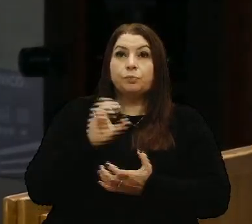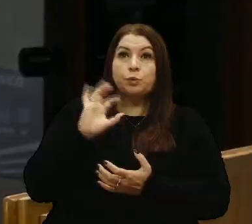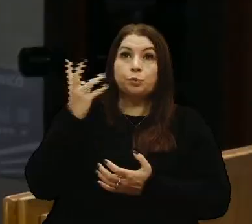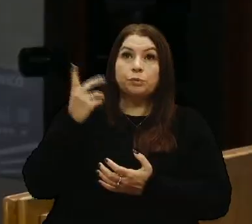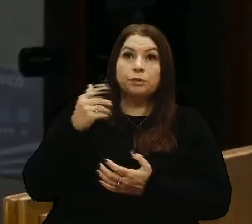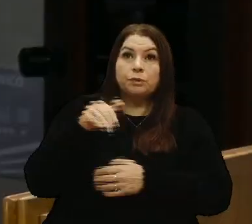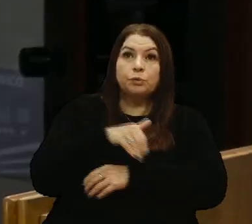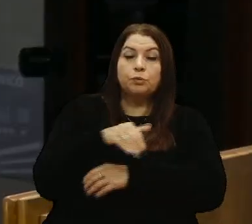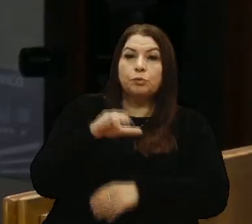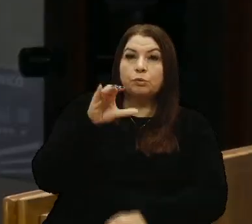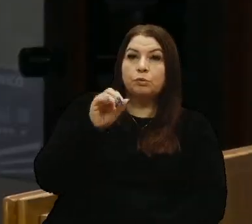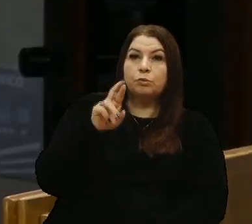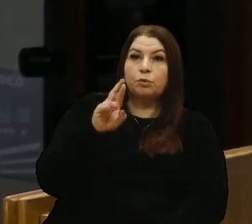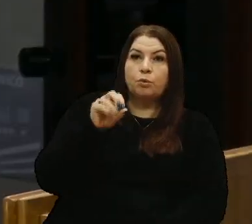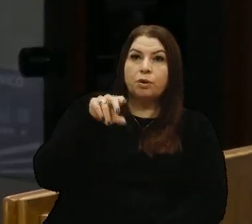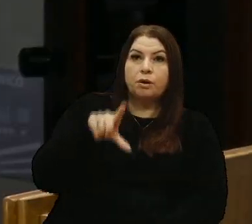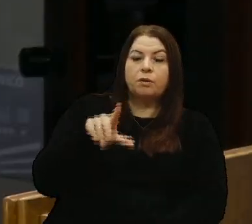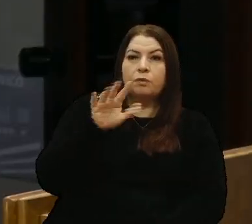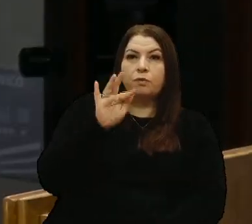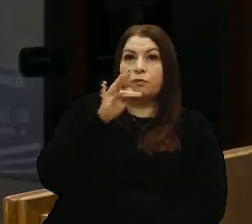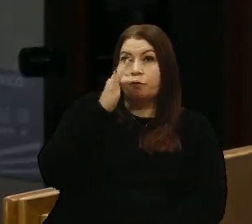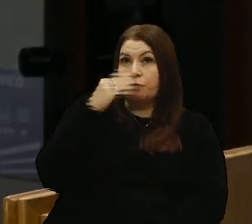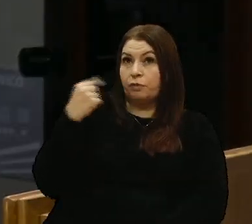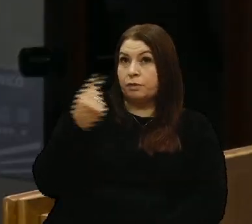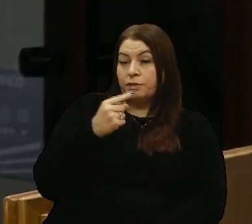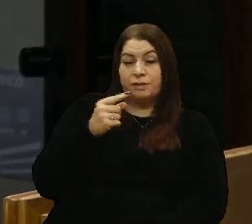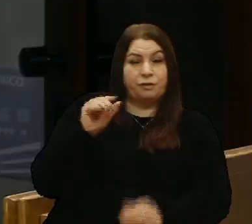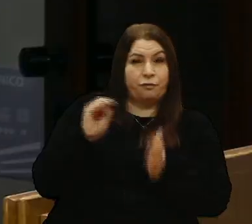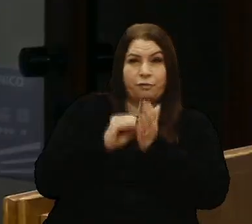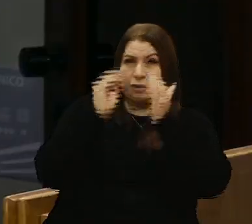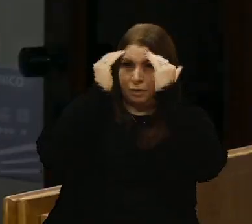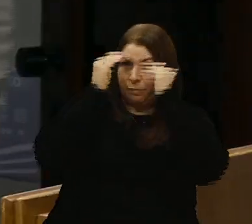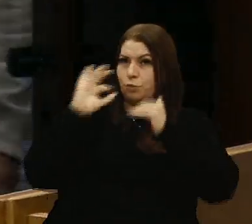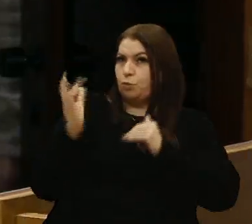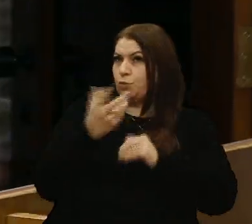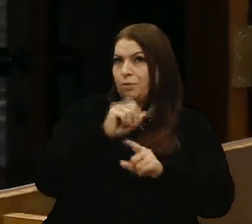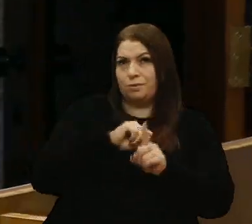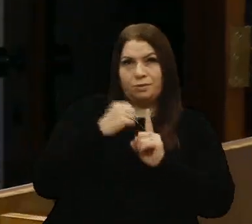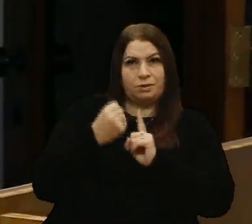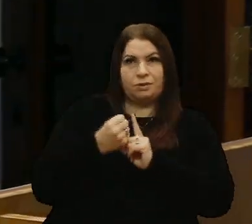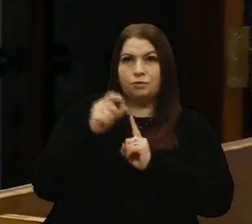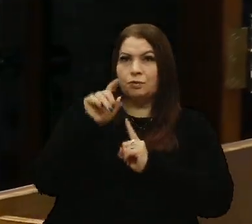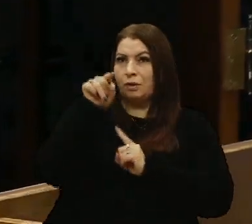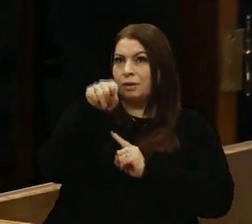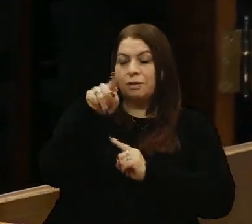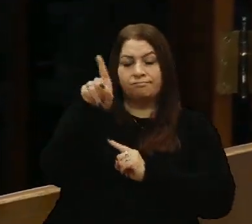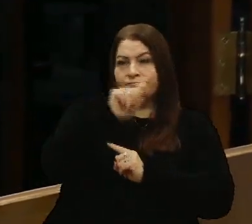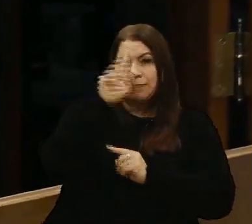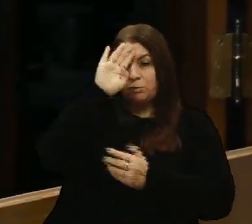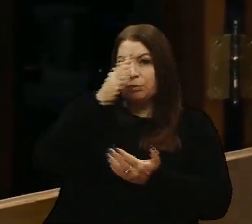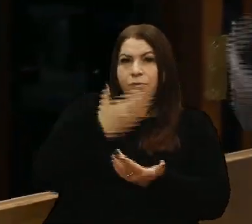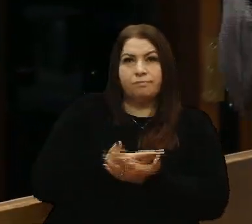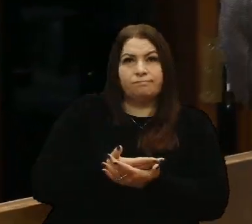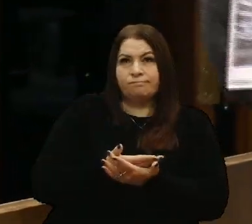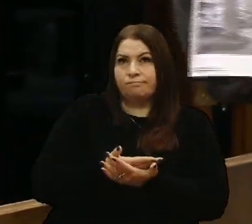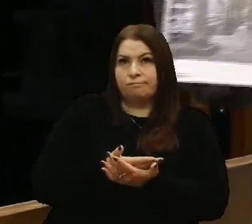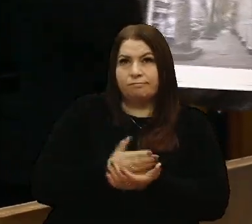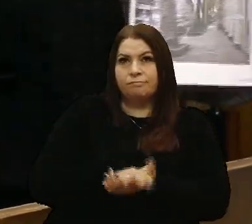aconteceu na Rua Coronel Flores é um desrespeito a toda a sociedade, né? Isso aqui é inacreditável.